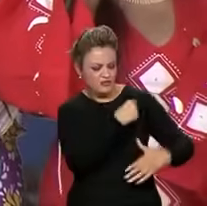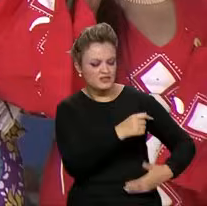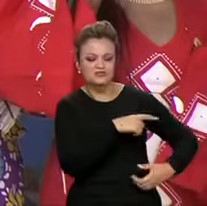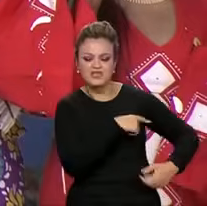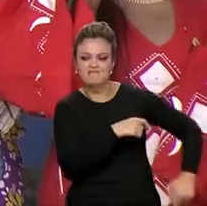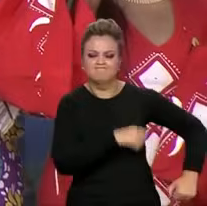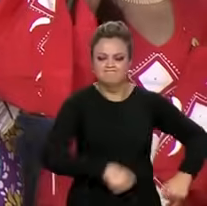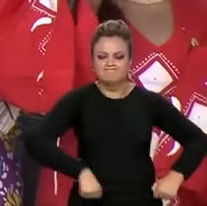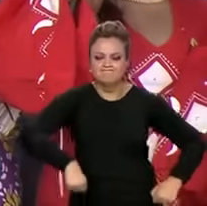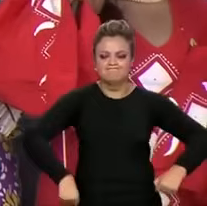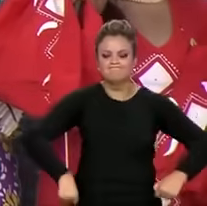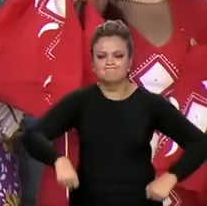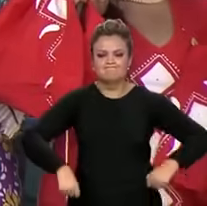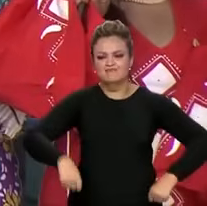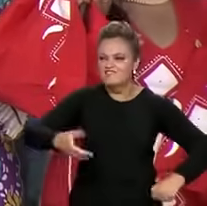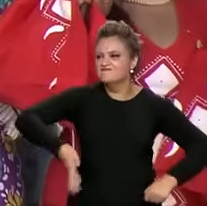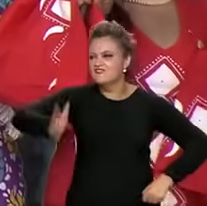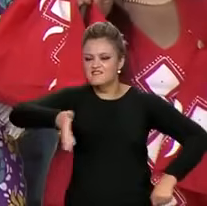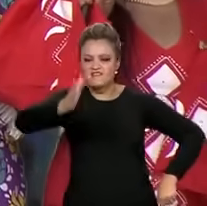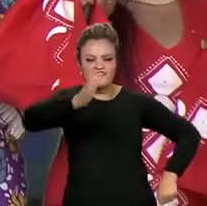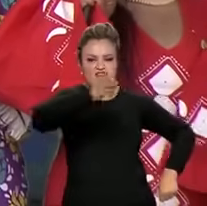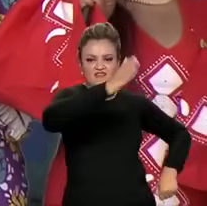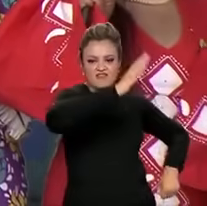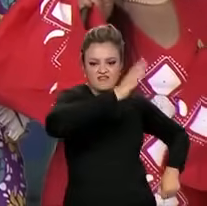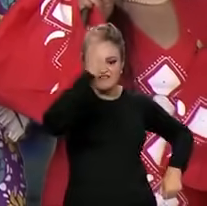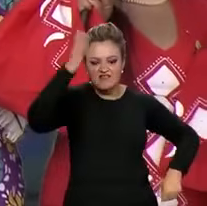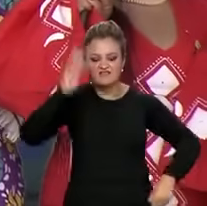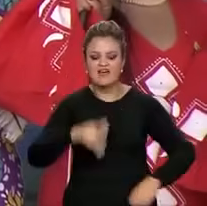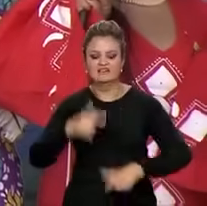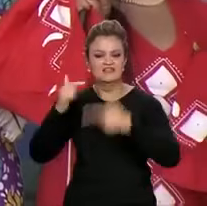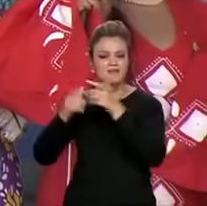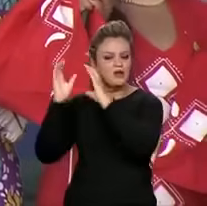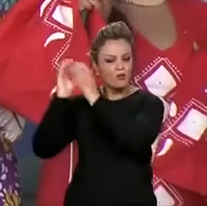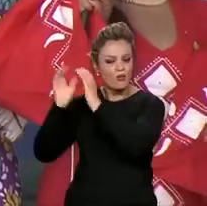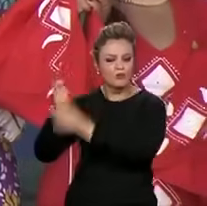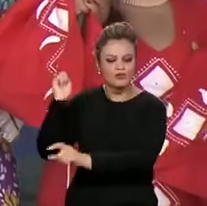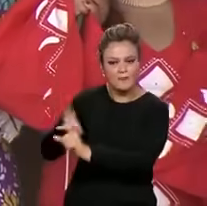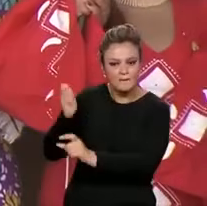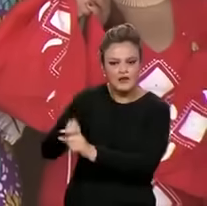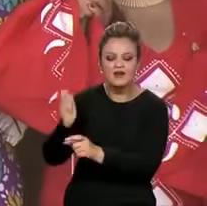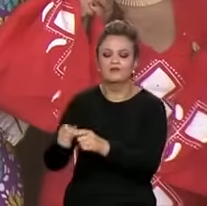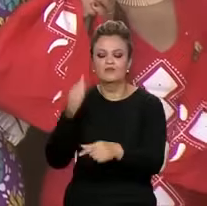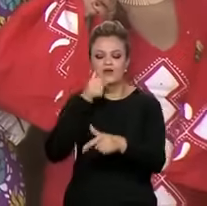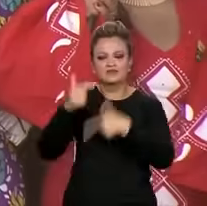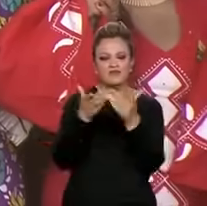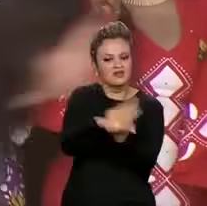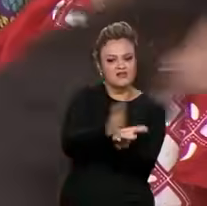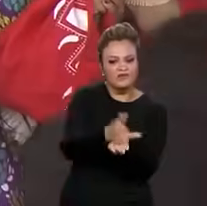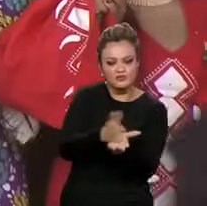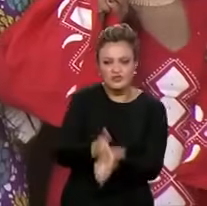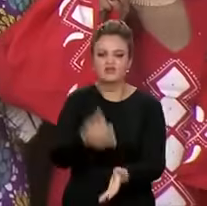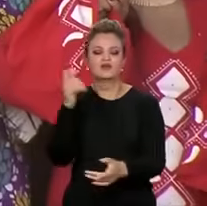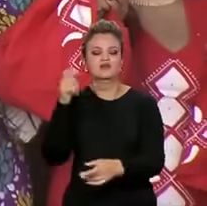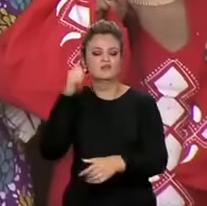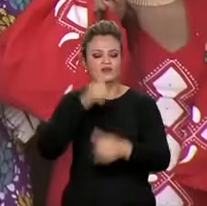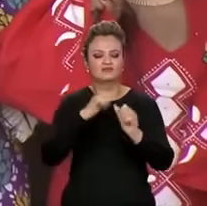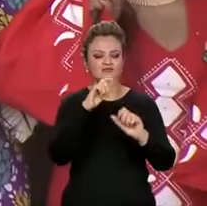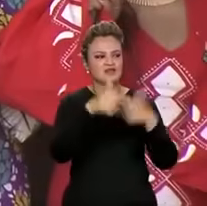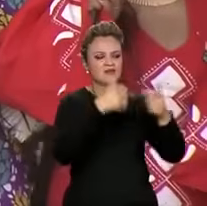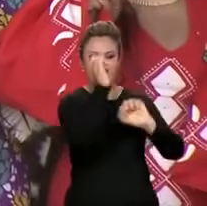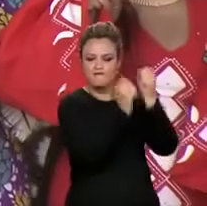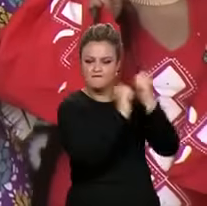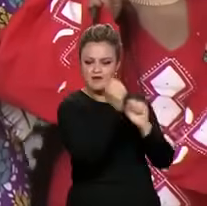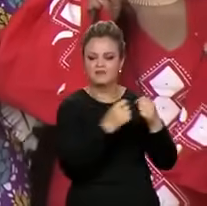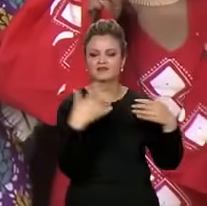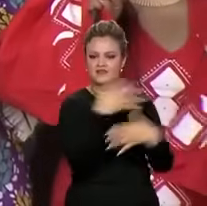braços que caminha por esse Brasil da quebradeira de coco da mulher da Fronteira da mulher Metalúrgica na